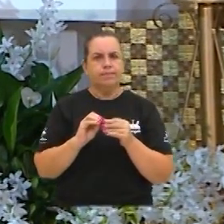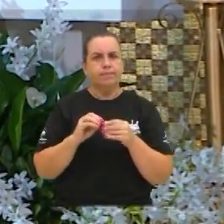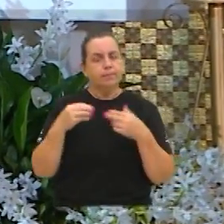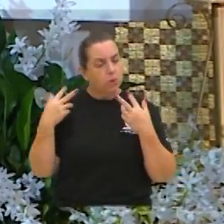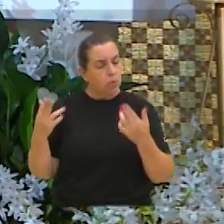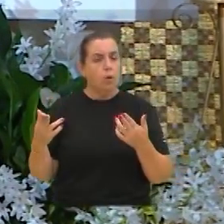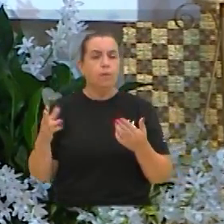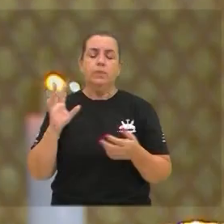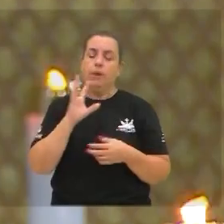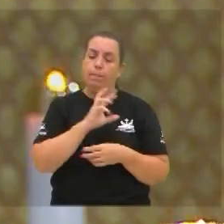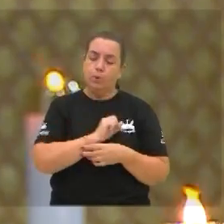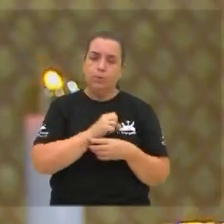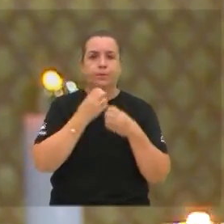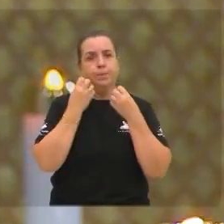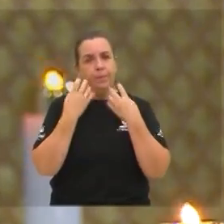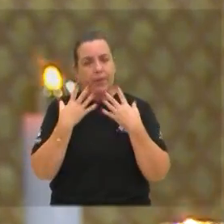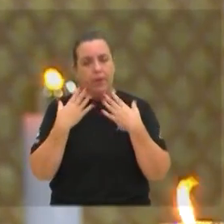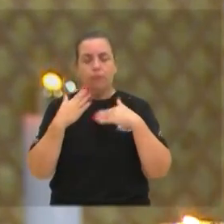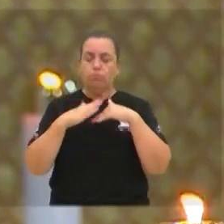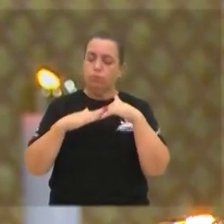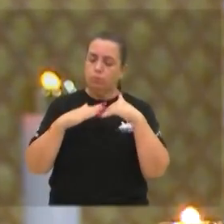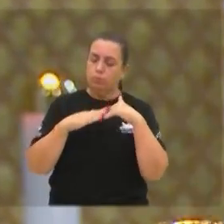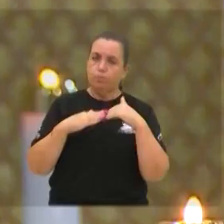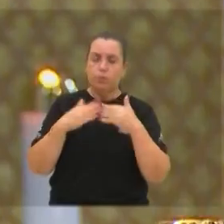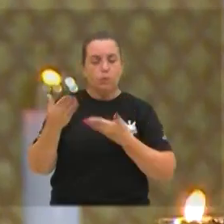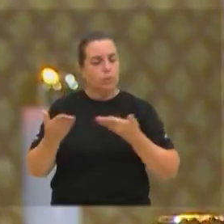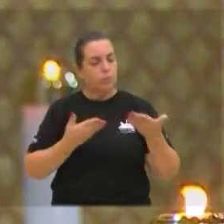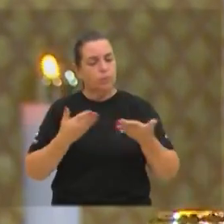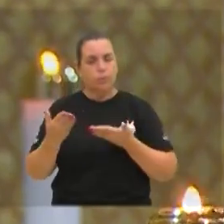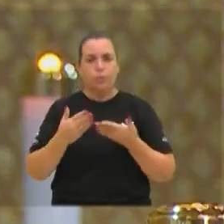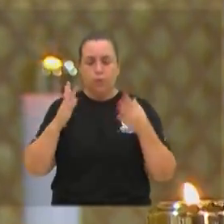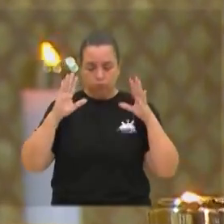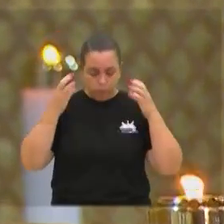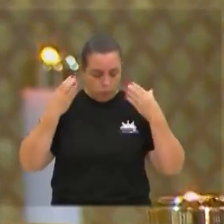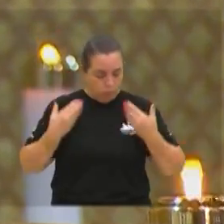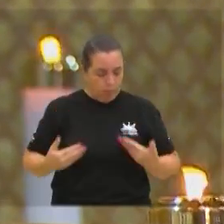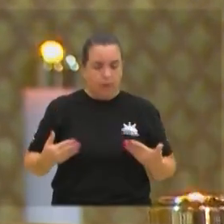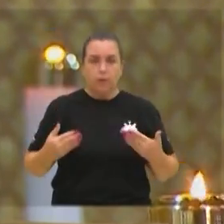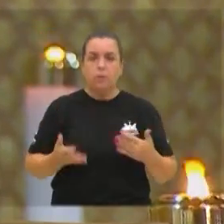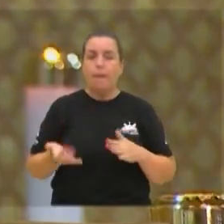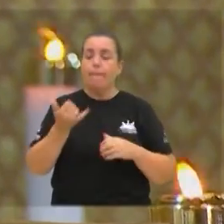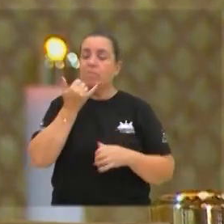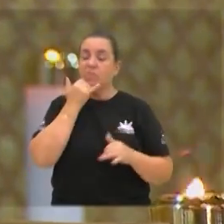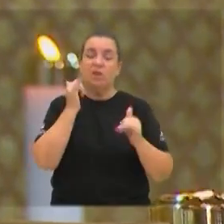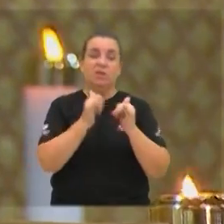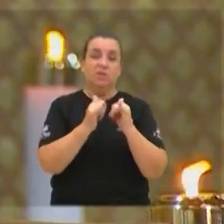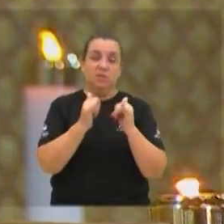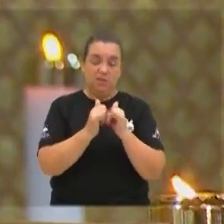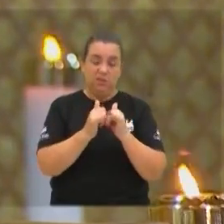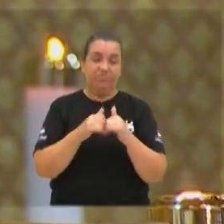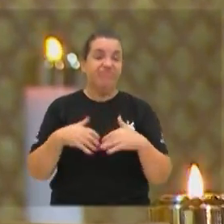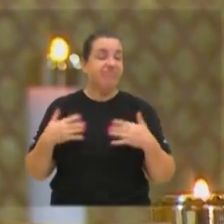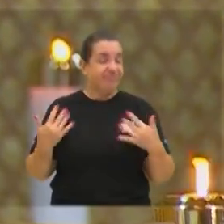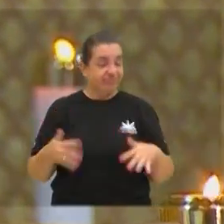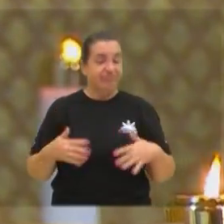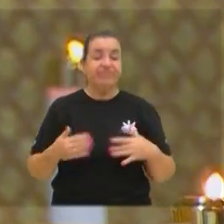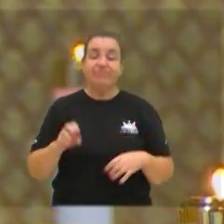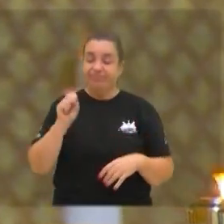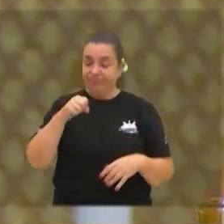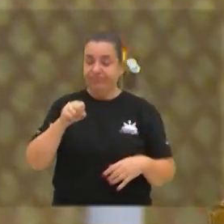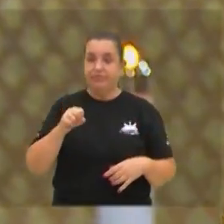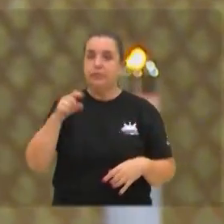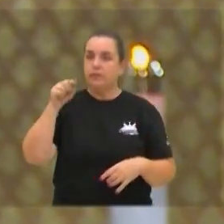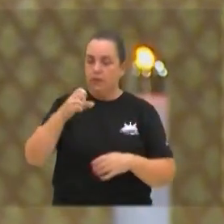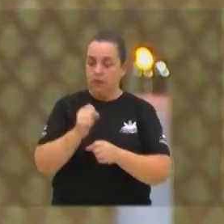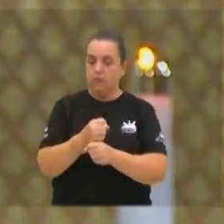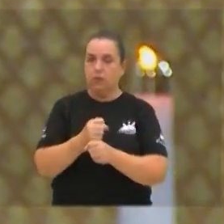Do amor, do bem, da caridade, da honestidade, do perdão. Então, este